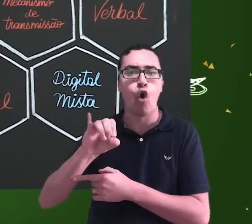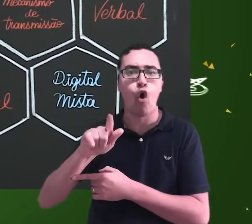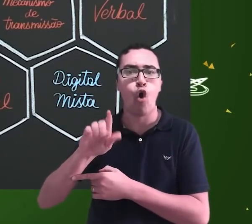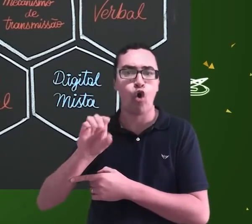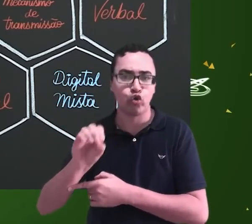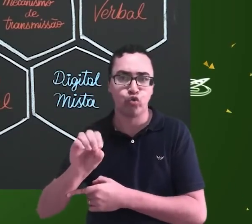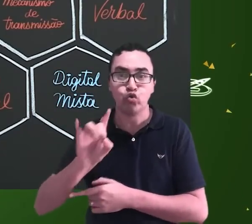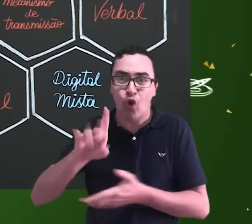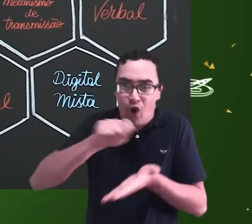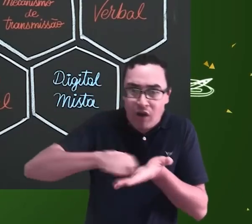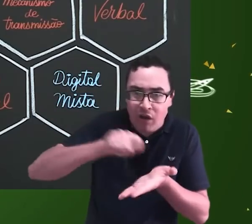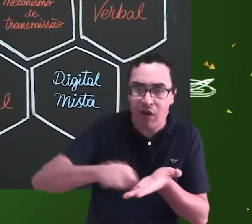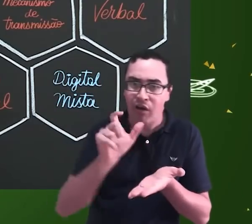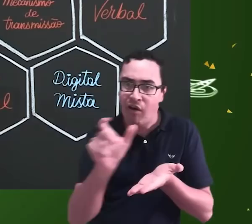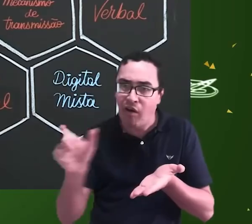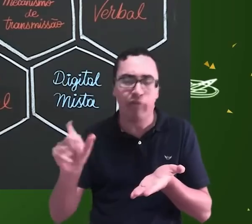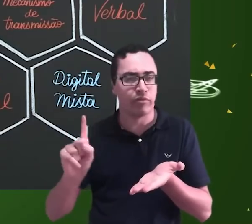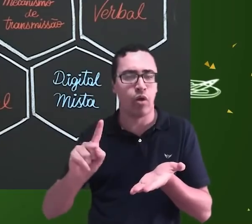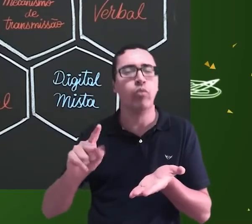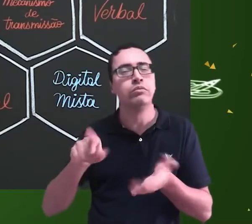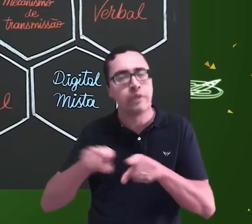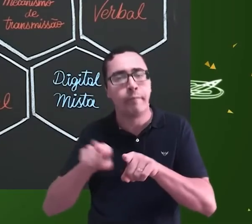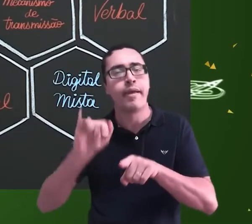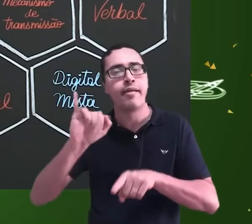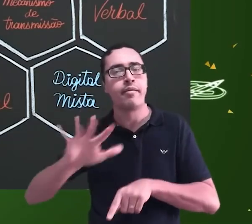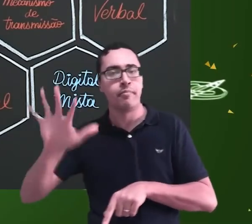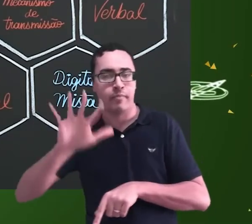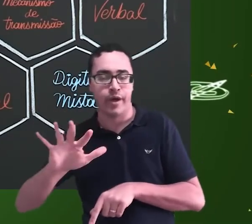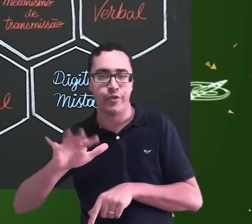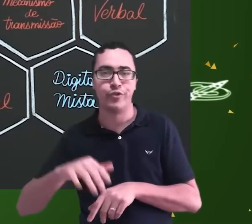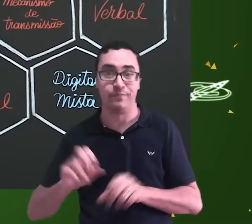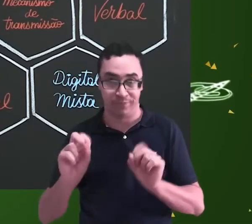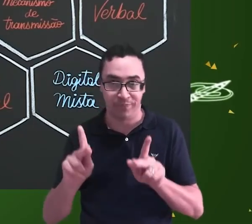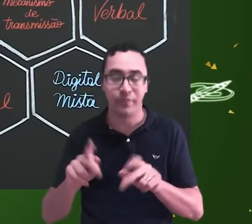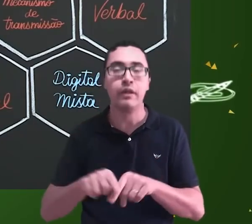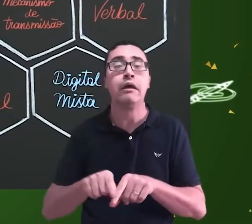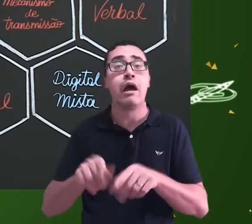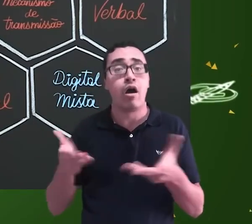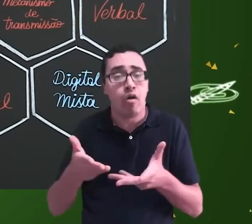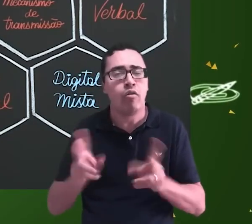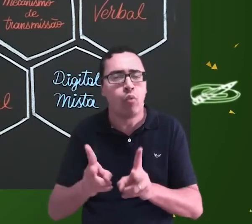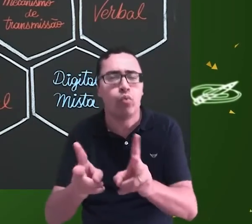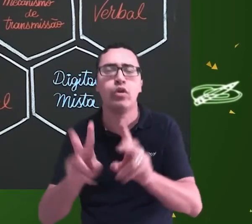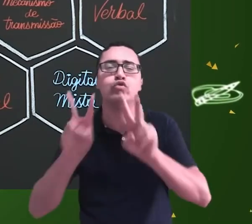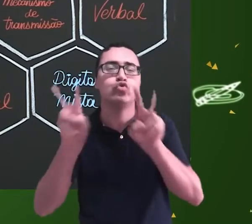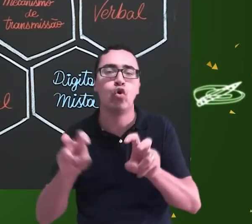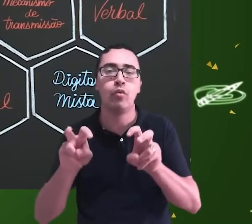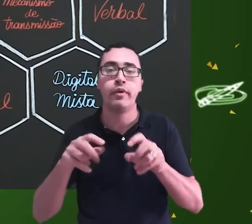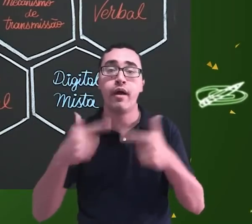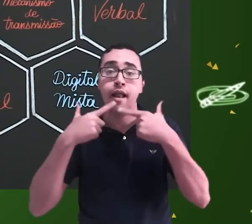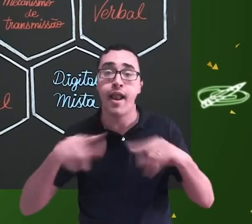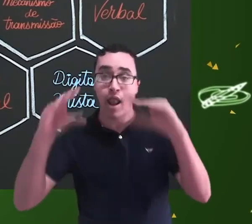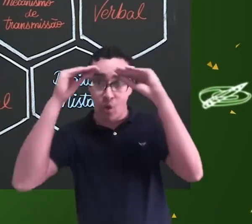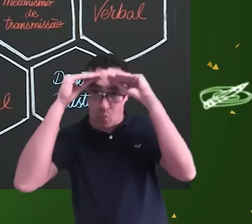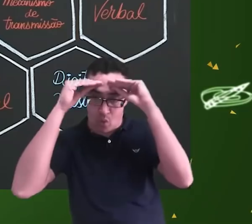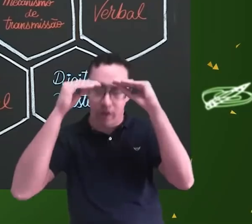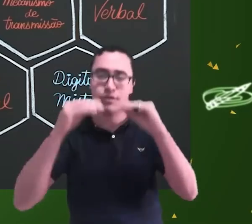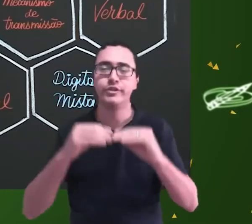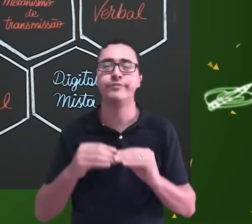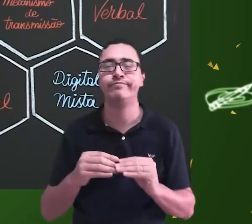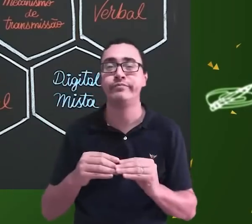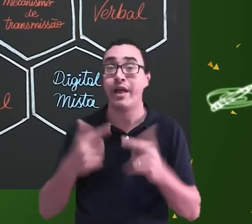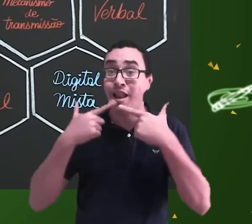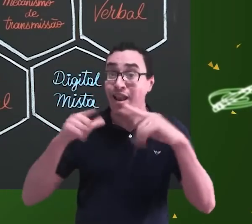código oral. E aí eu vou para o segundo tópico da nossa aula, que é a linguagem. Linguagem, quando alguém falar isso para você, a gente está falando